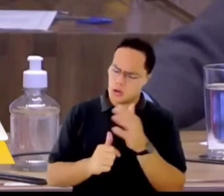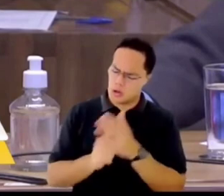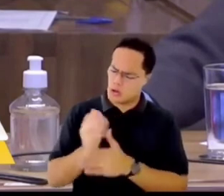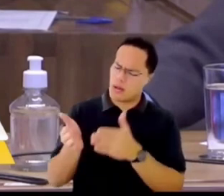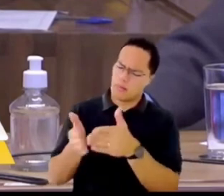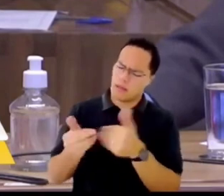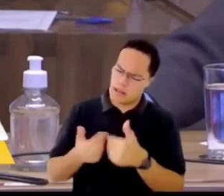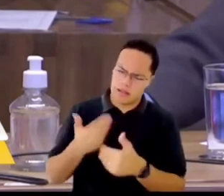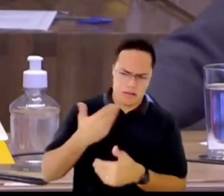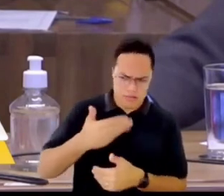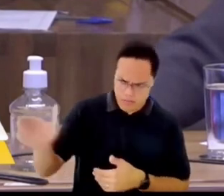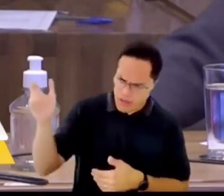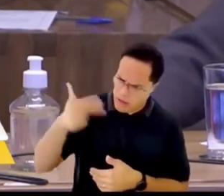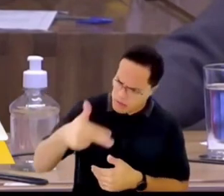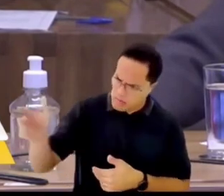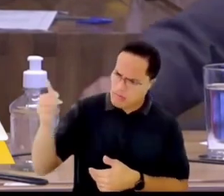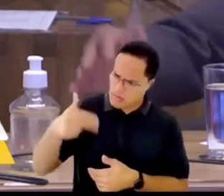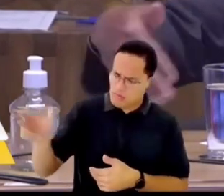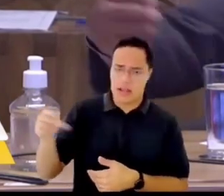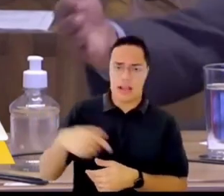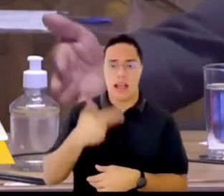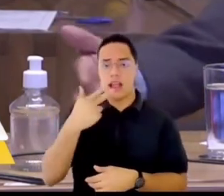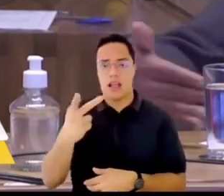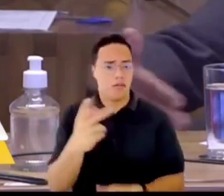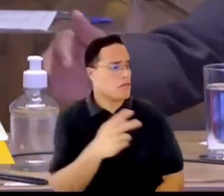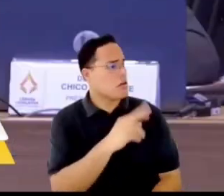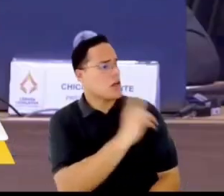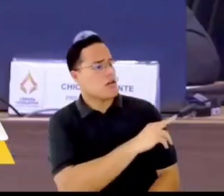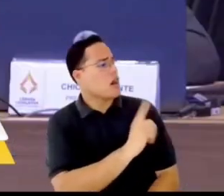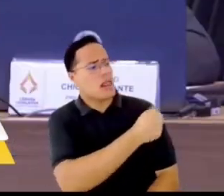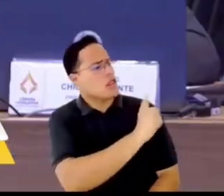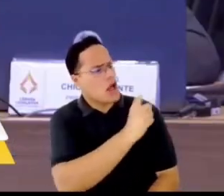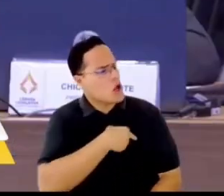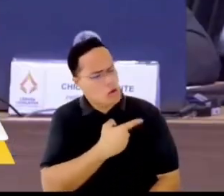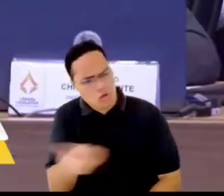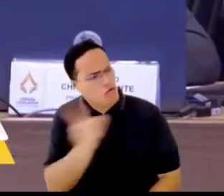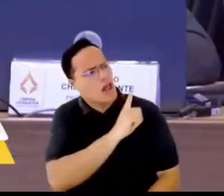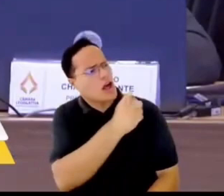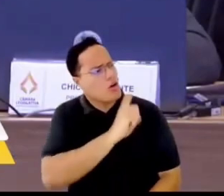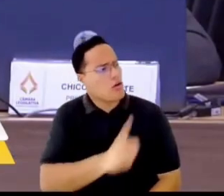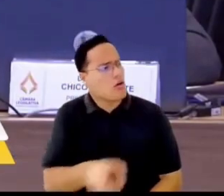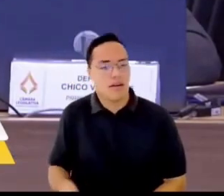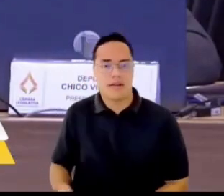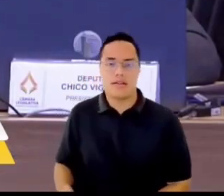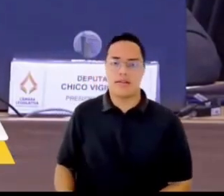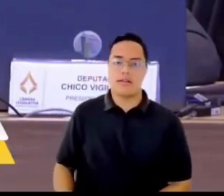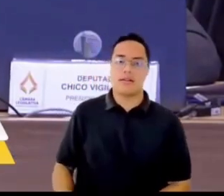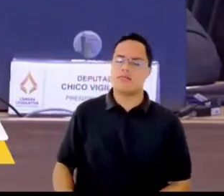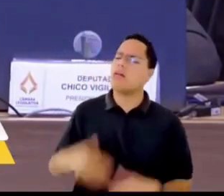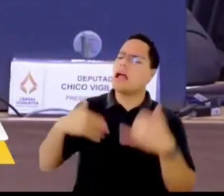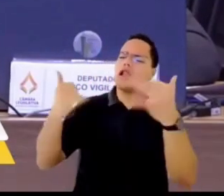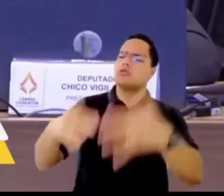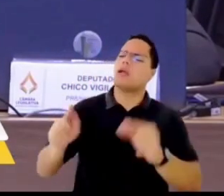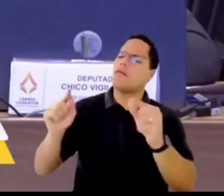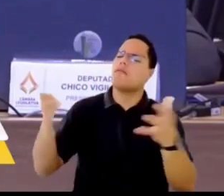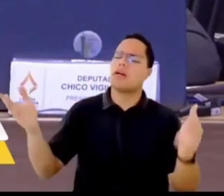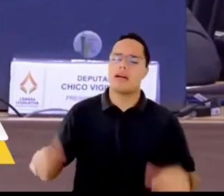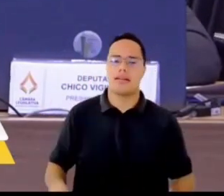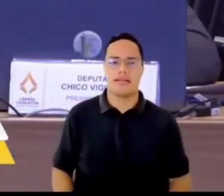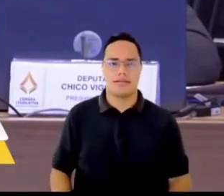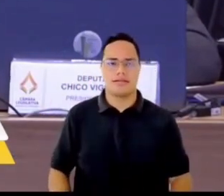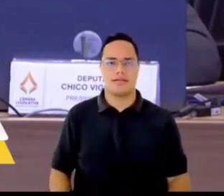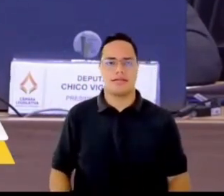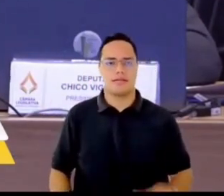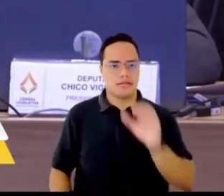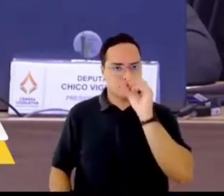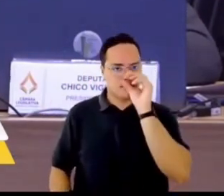automóvel, ele se negava e eu não sabia mais o que fazer. O que ele alegava para não desembarcar do automóvel? Ele não alegava nada, ele